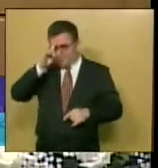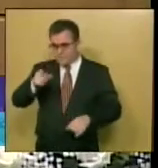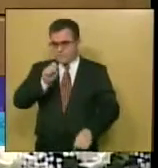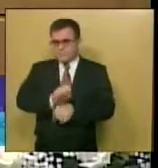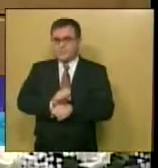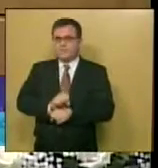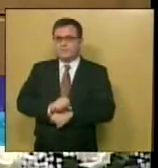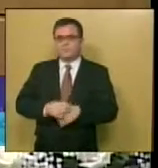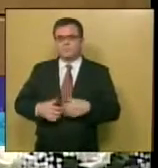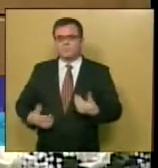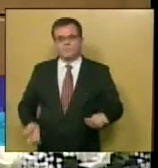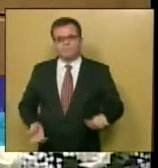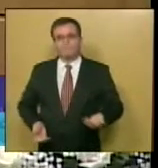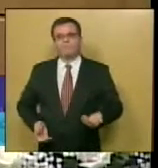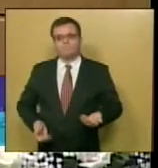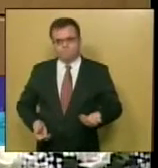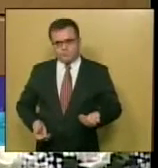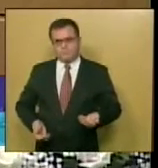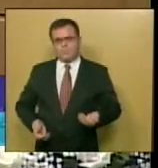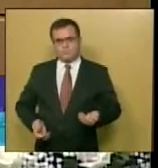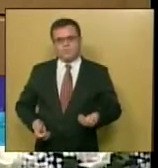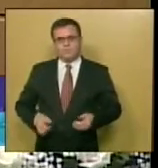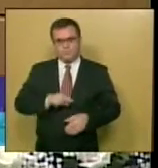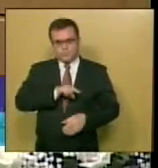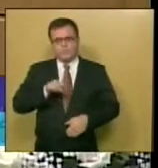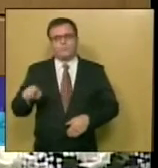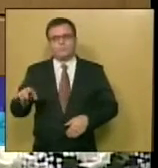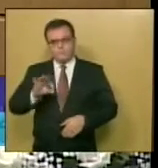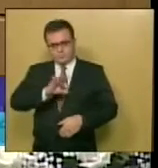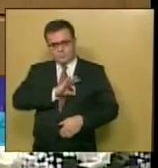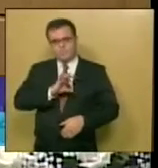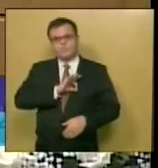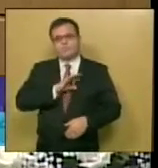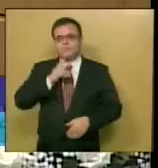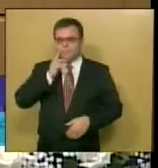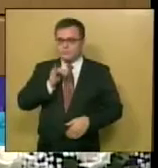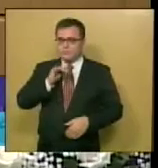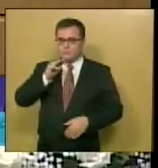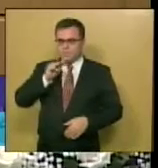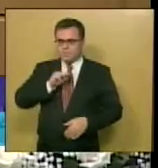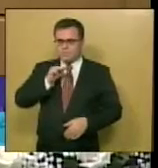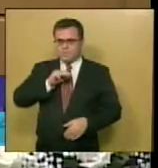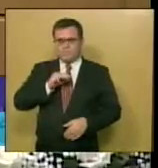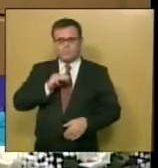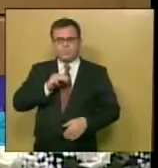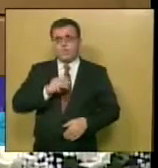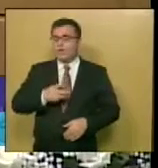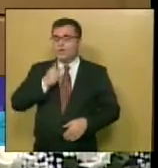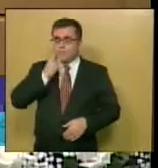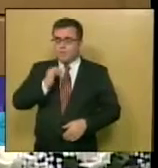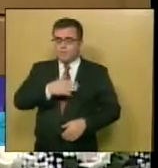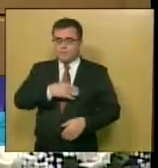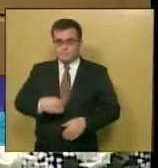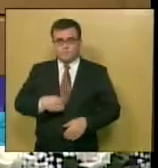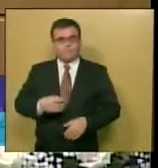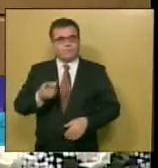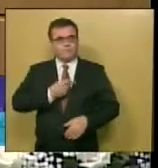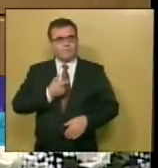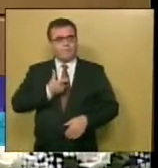contrário, foi das armas oficiais que filho e pai foram brutalmente